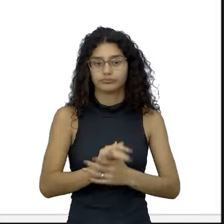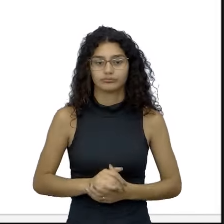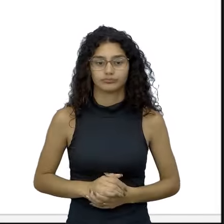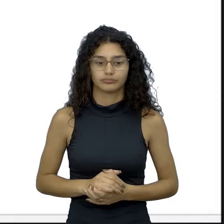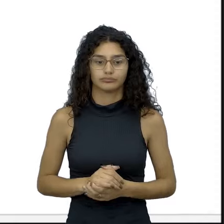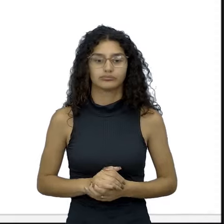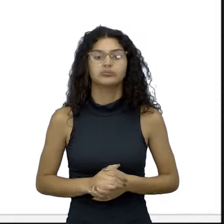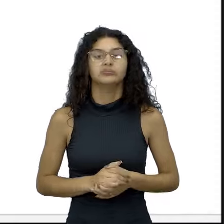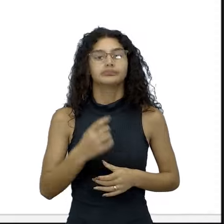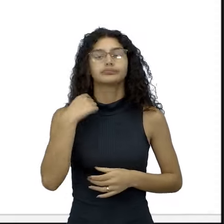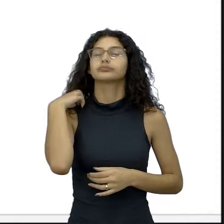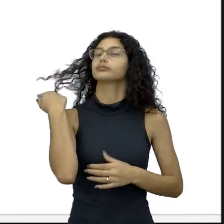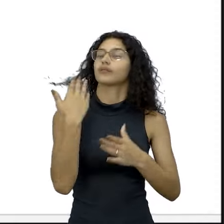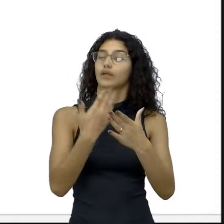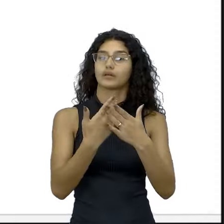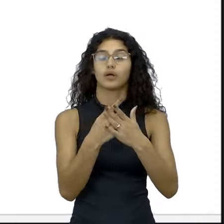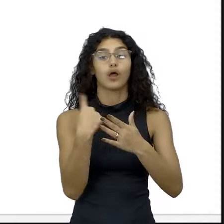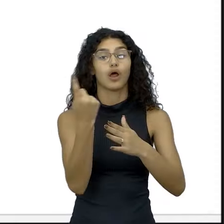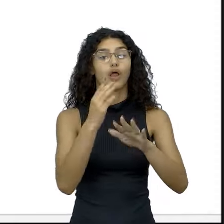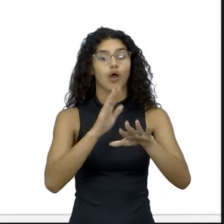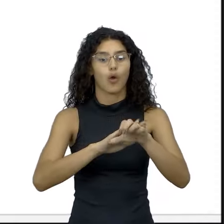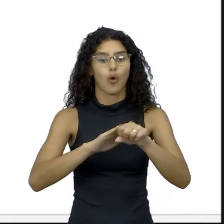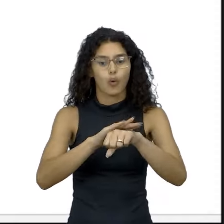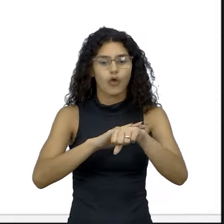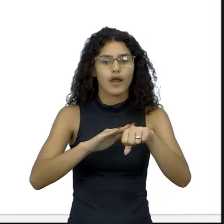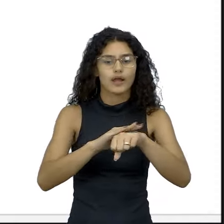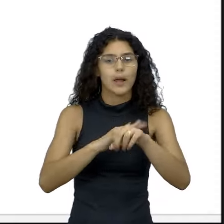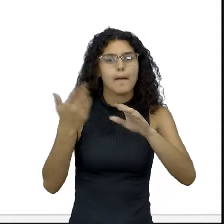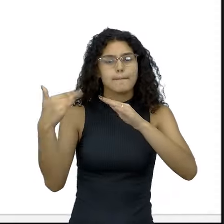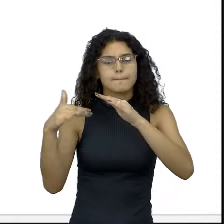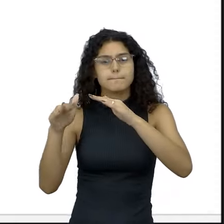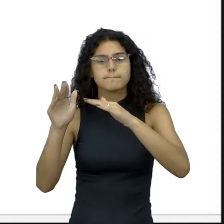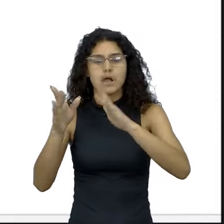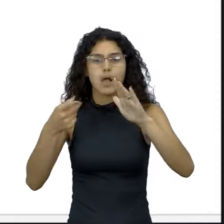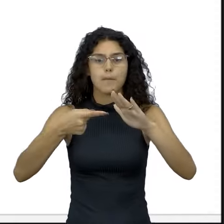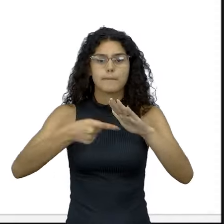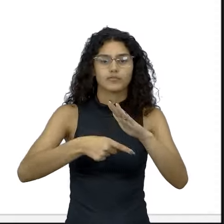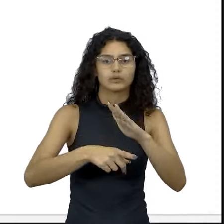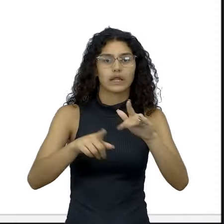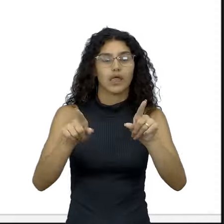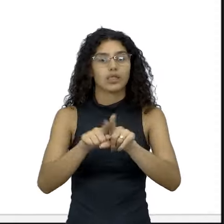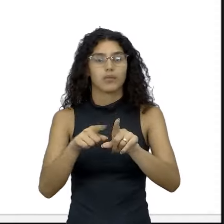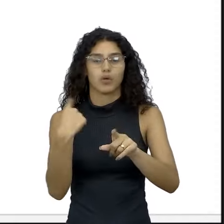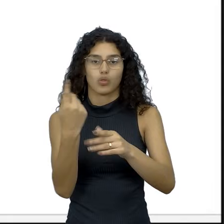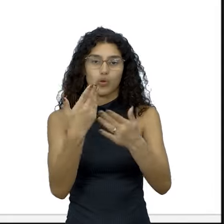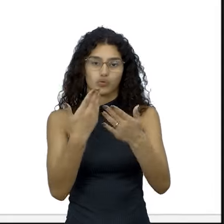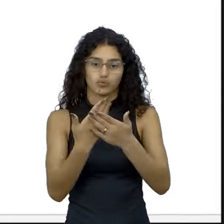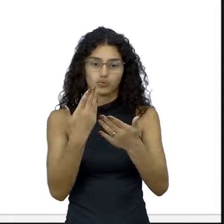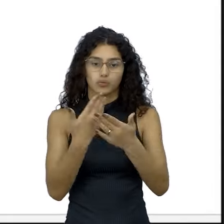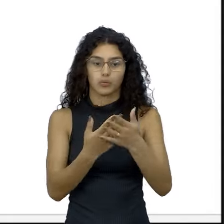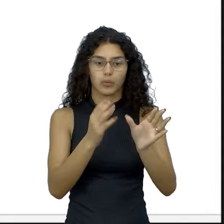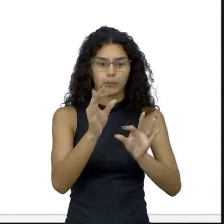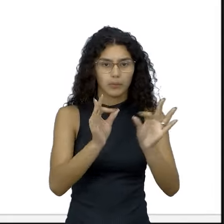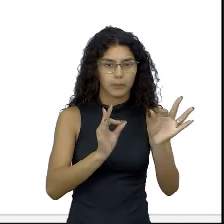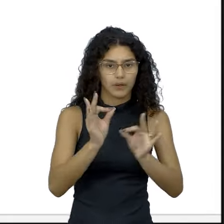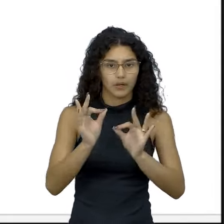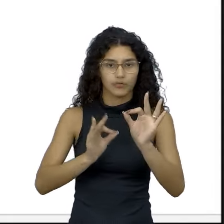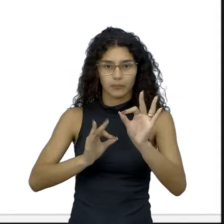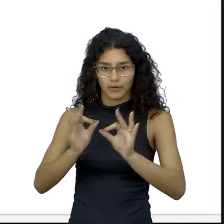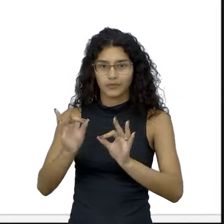gênero. Essa aula, nós vamos conversar, a gente vai aprofundar o nosso estudo e o nosso